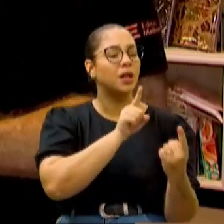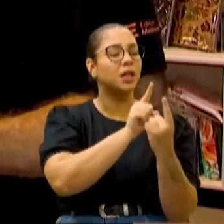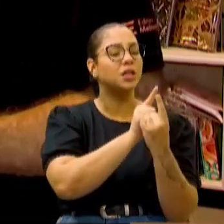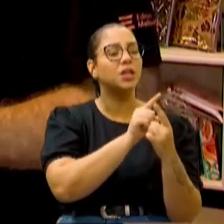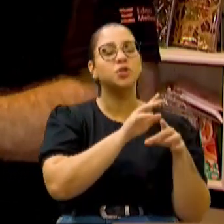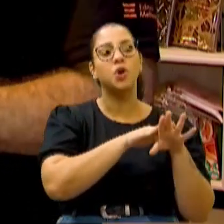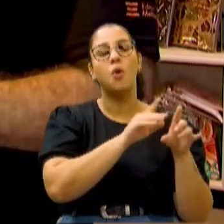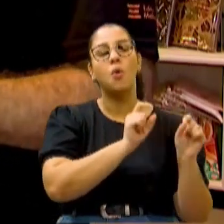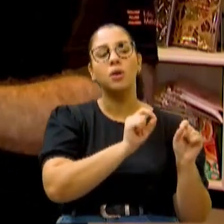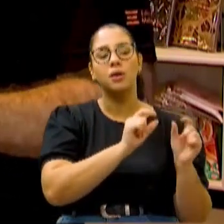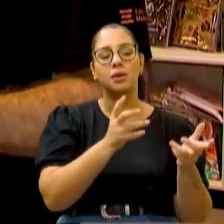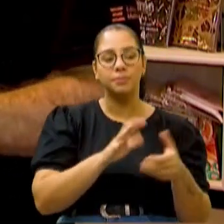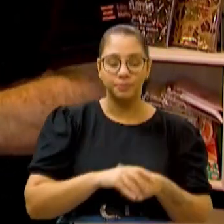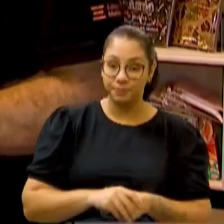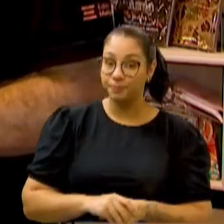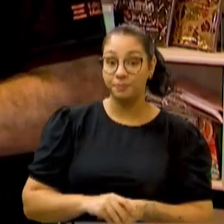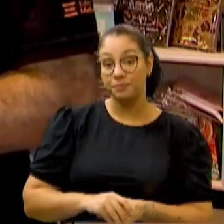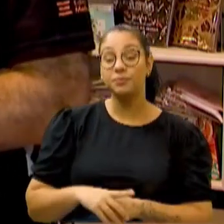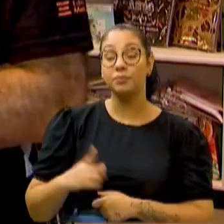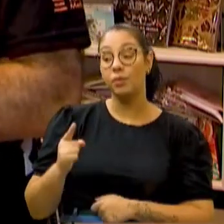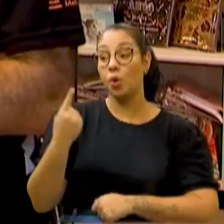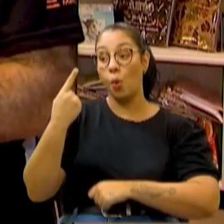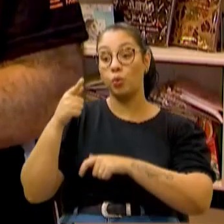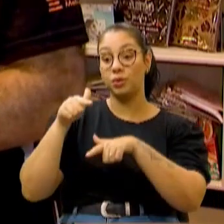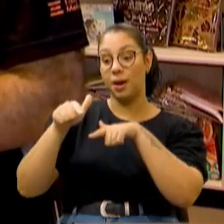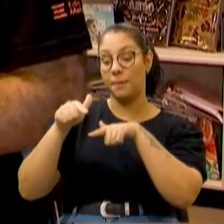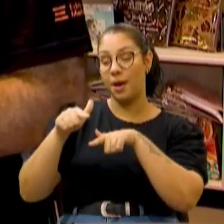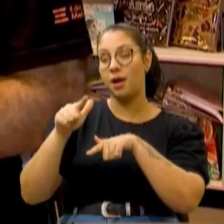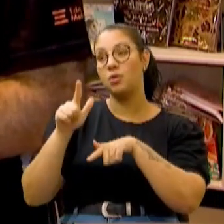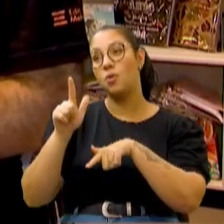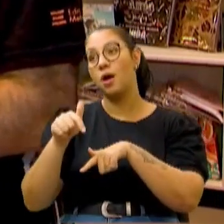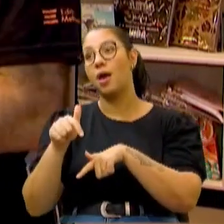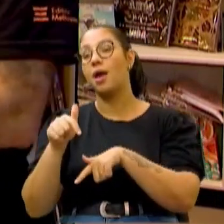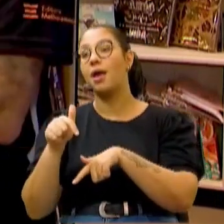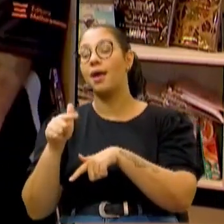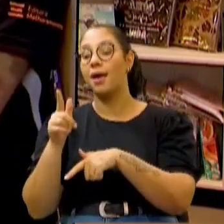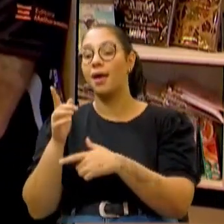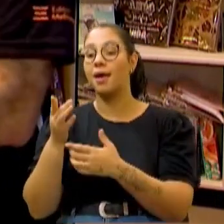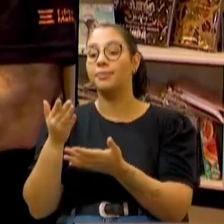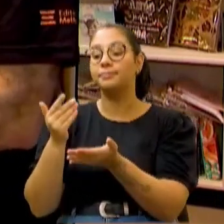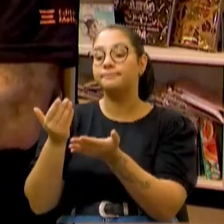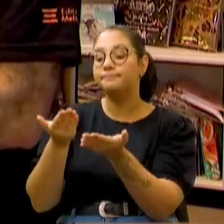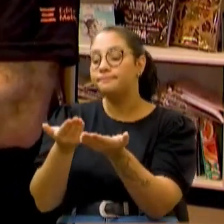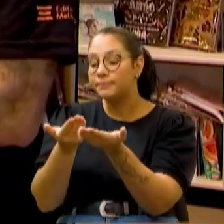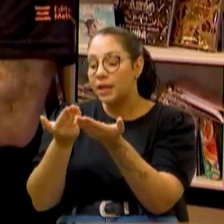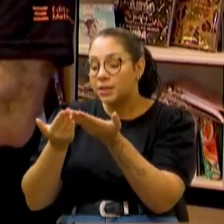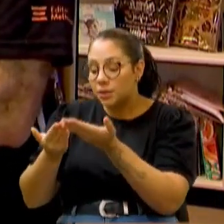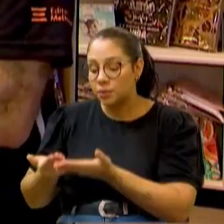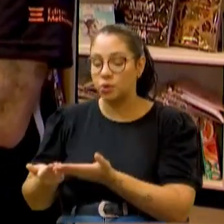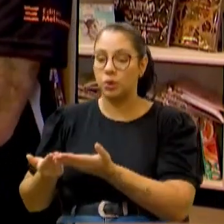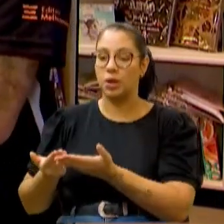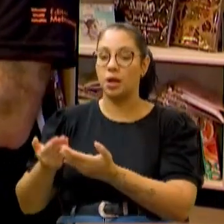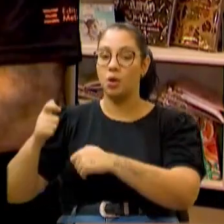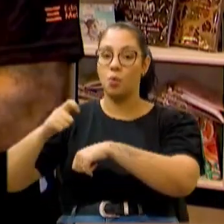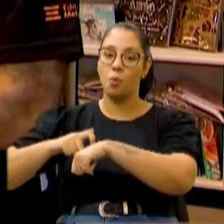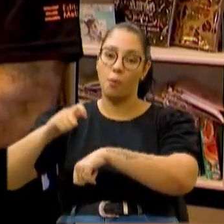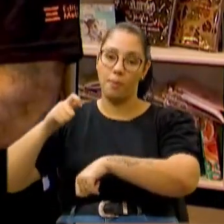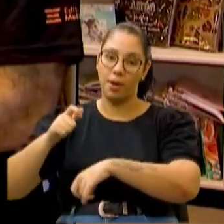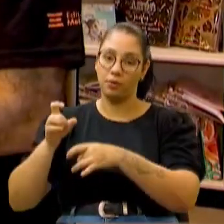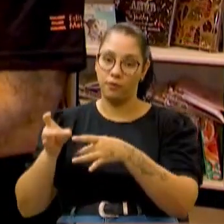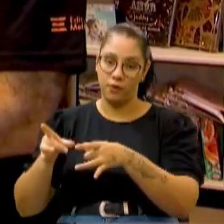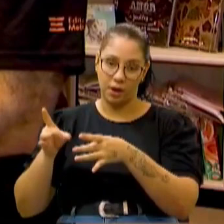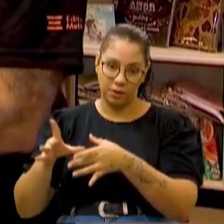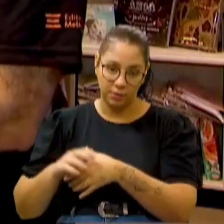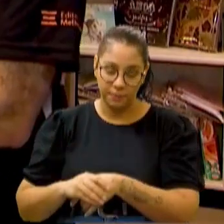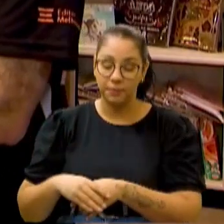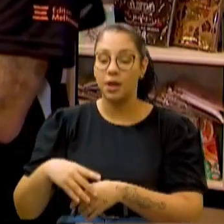um atendente? O atendente, um dos trabalhos dele é recepcionar o cliente, né, no ponto de